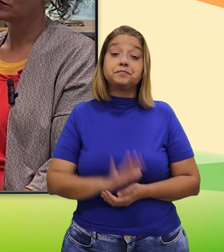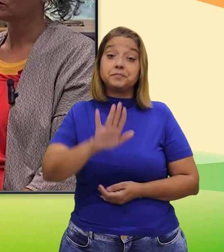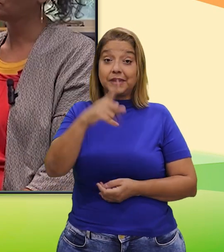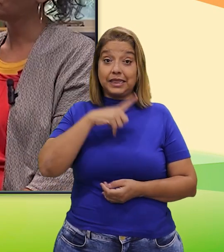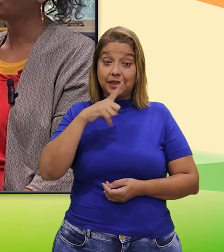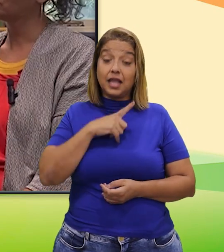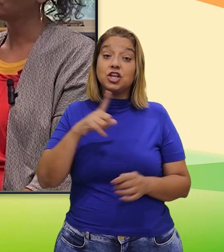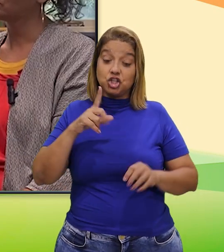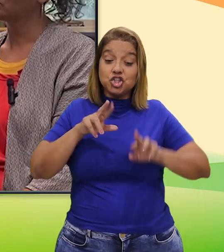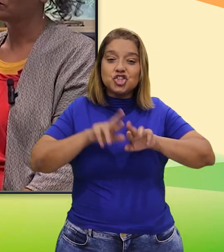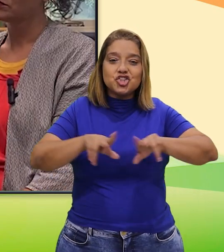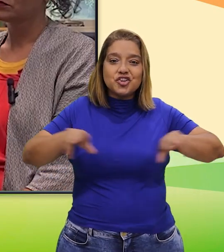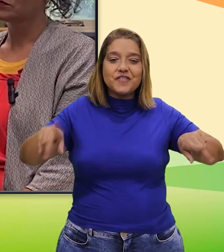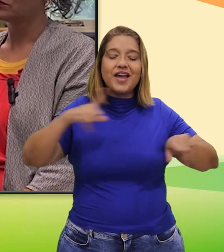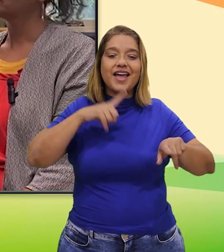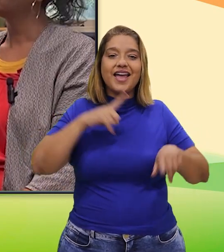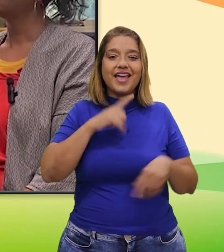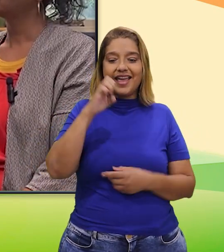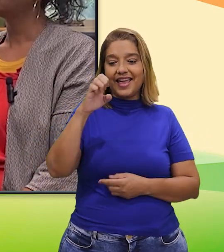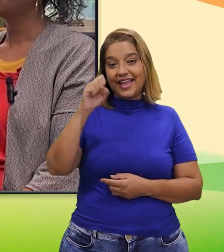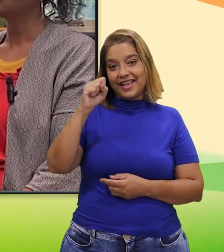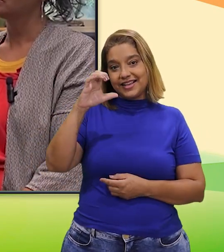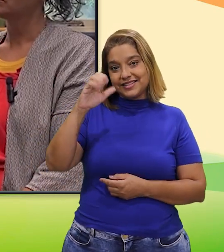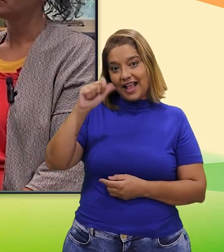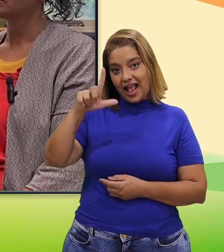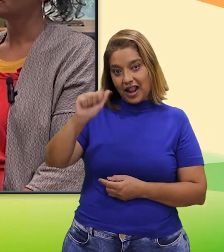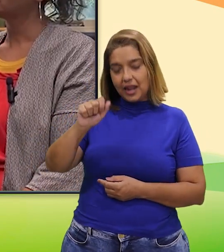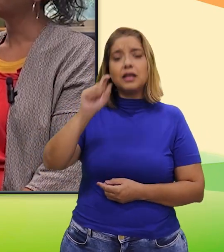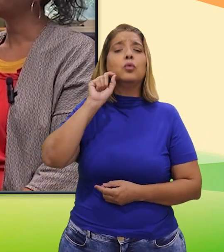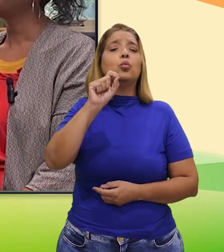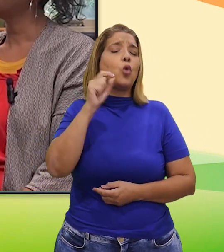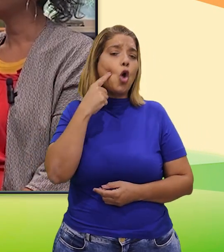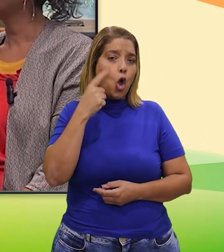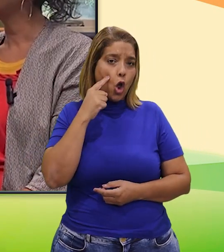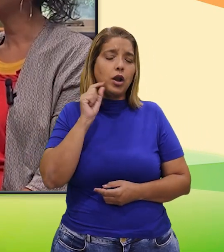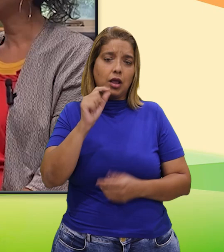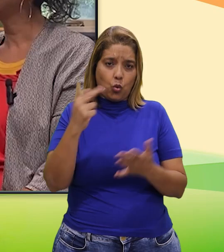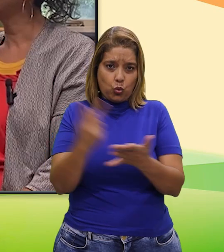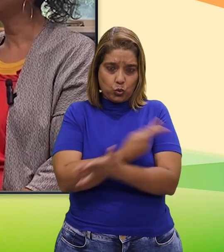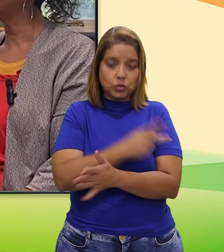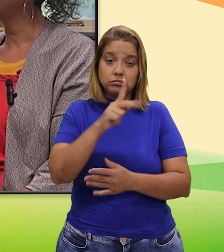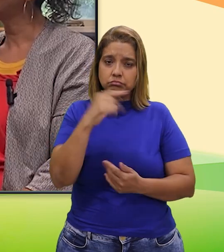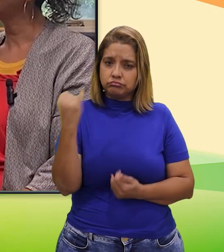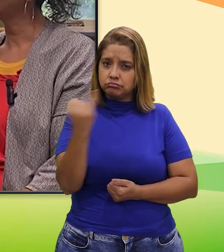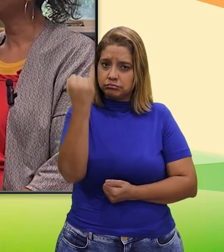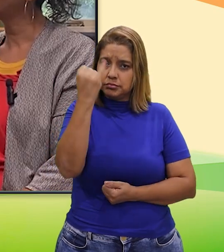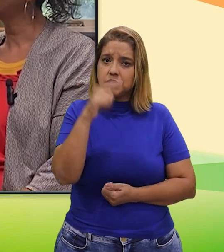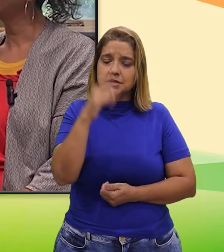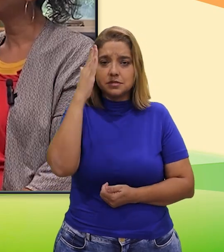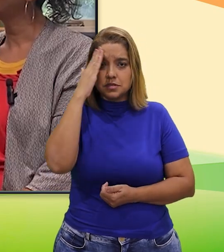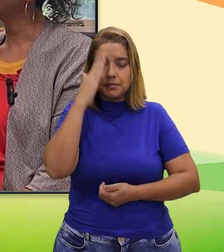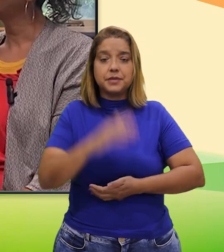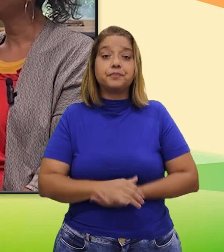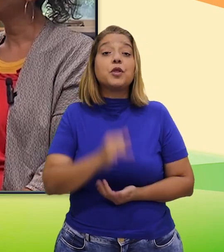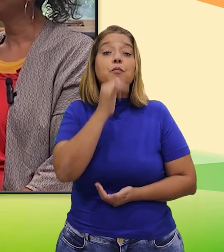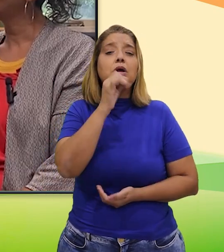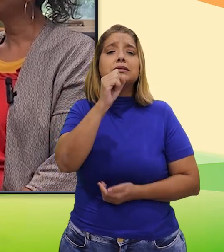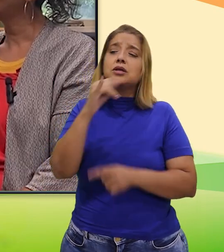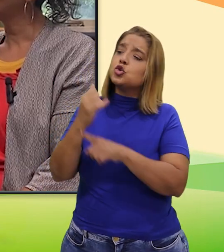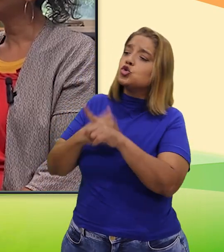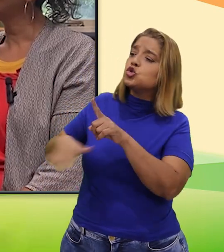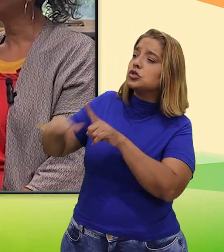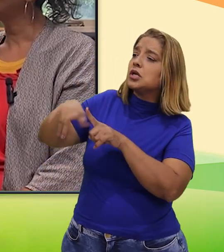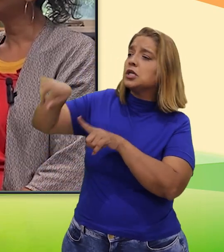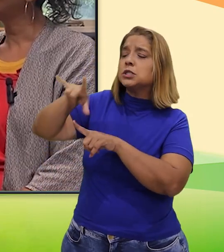uma diferença de escala, né? O que acontece, Tetê? Olha, isso é muito importante.